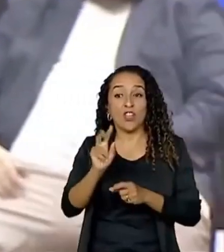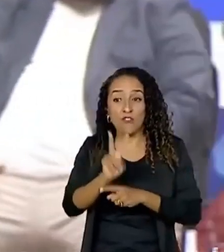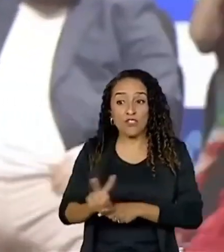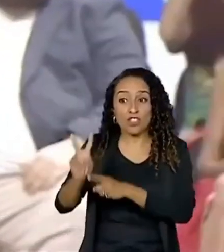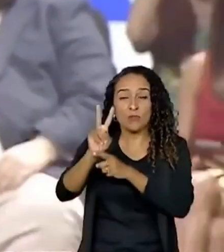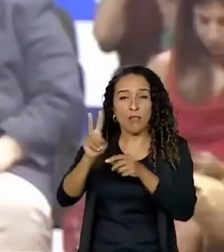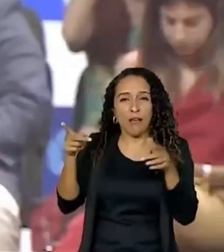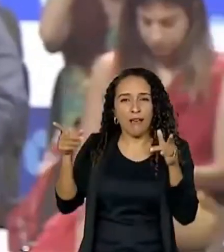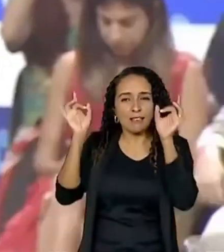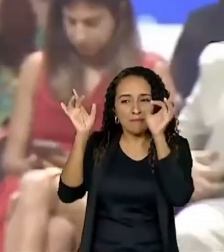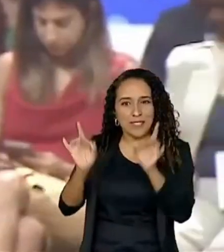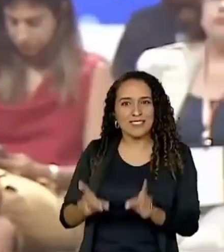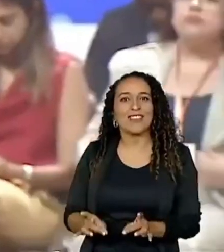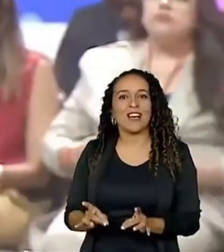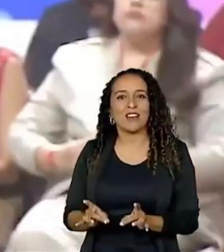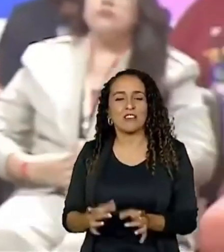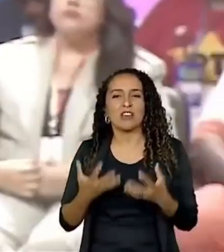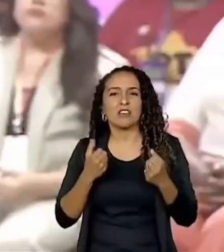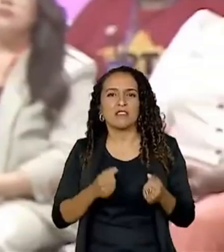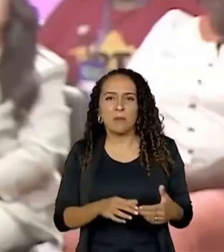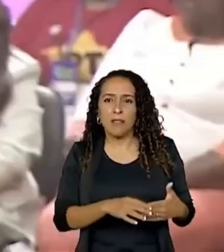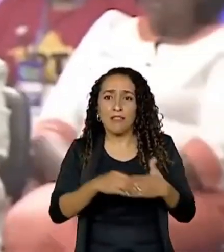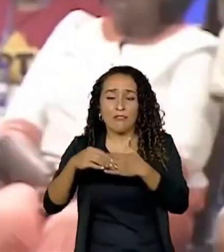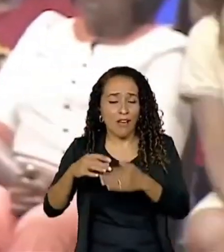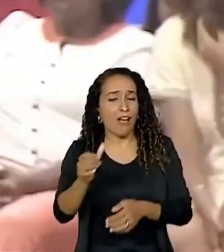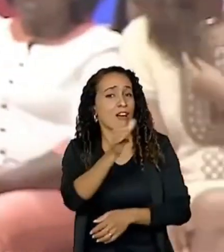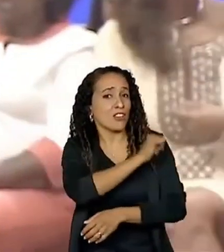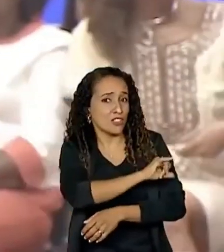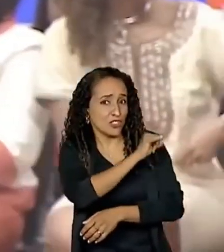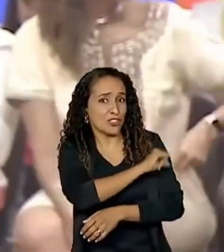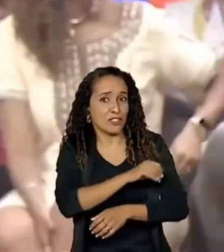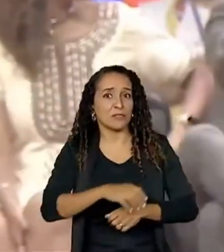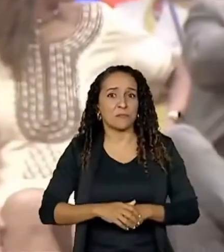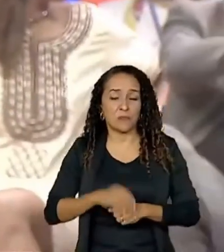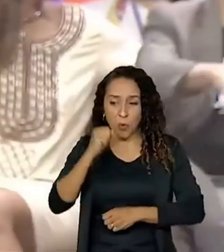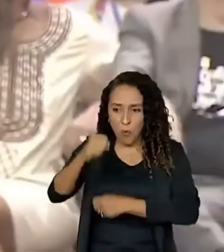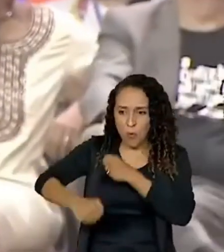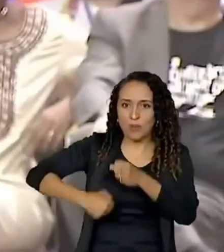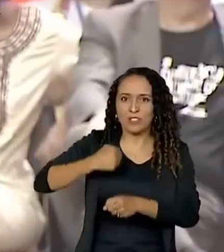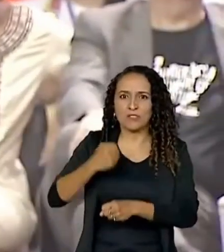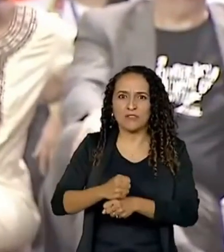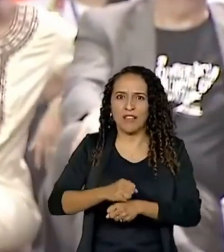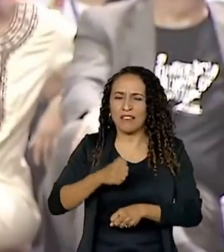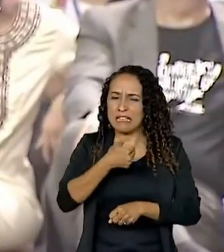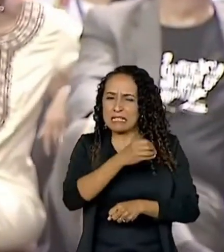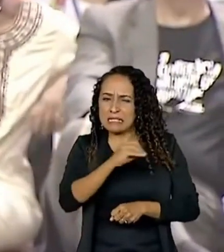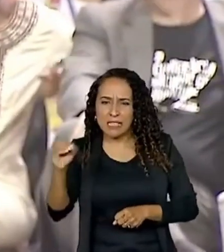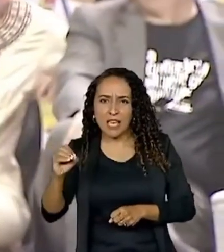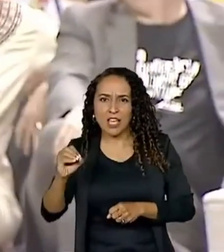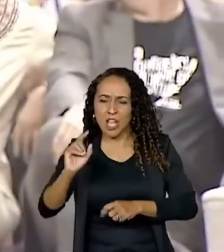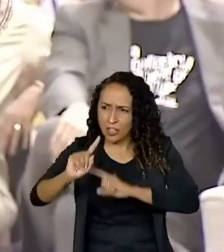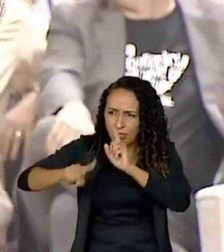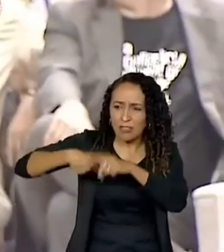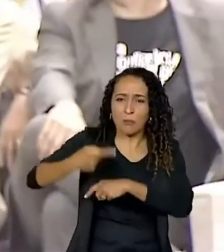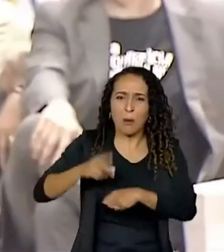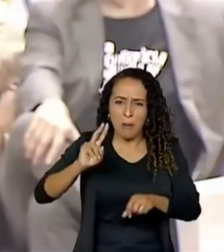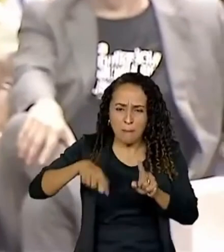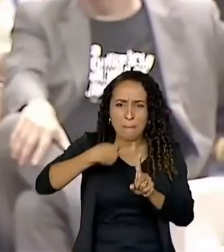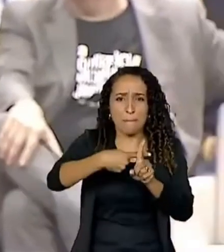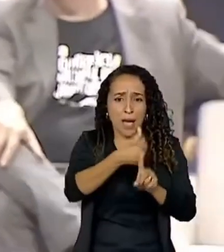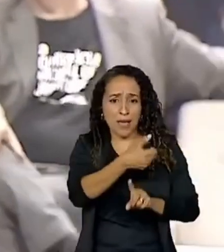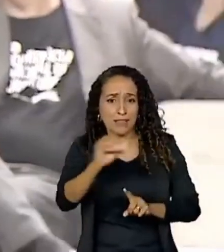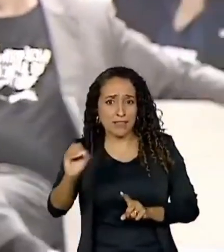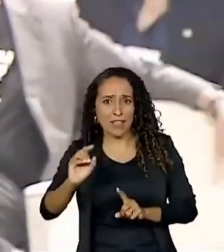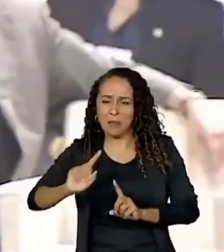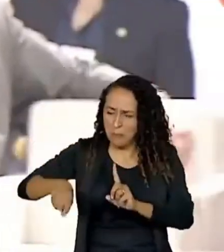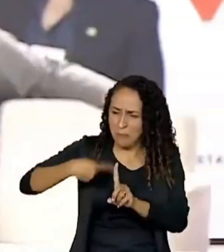vestibular especial e vamos levá-lo para o Rio de Janeiro. O ano que vem nós vamos levar 100. O outro ano vamos levar mais 100.